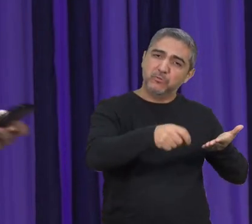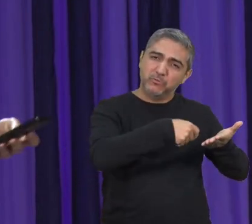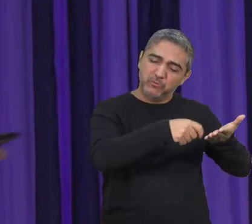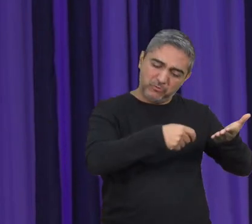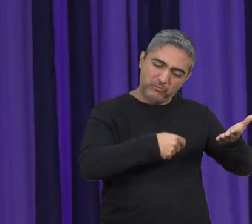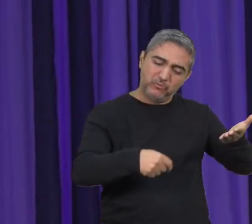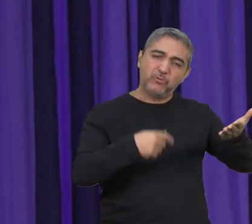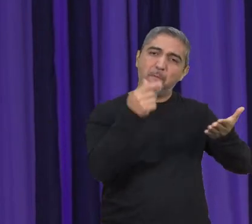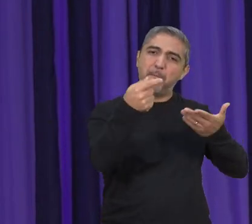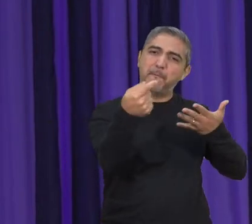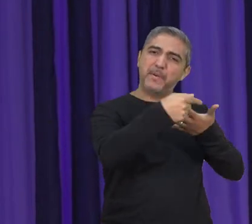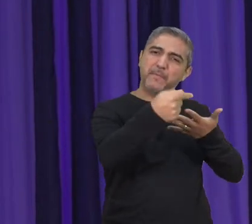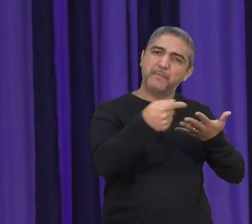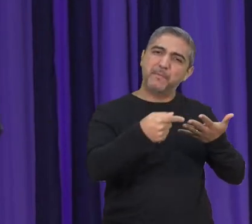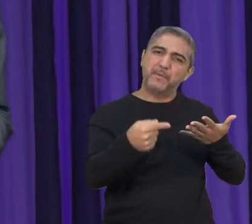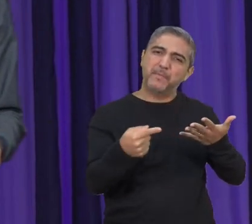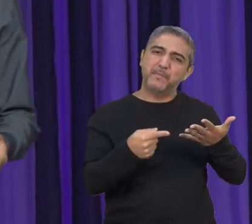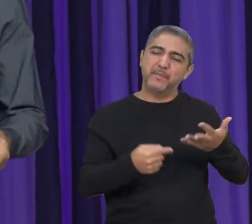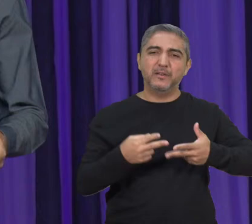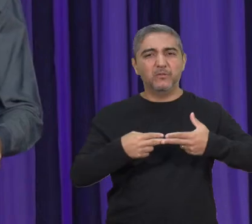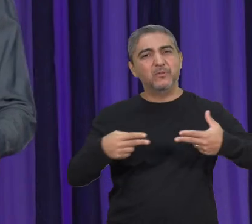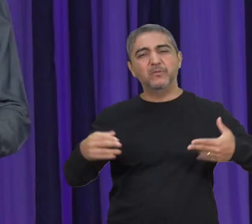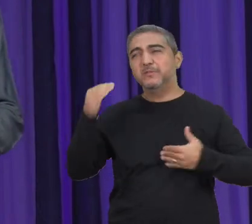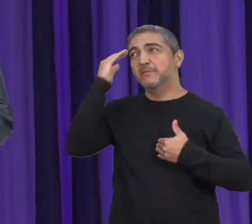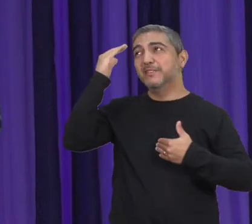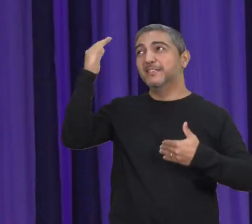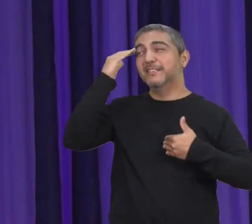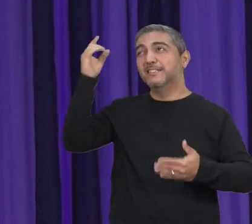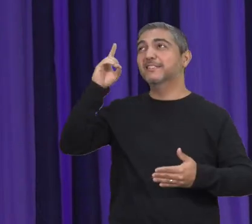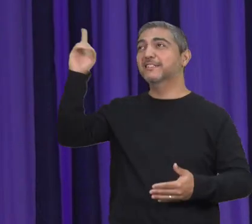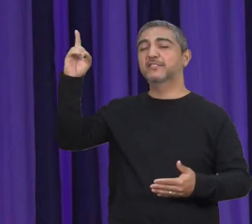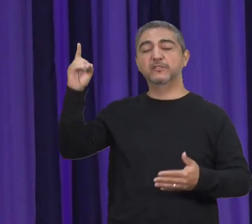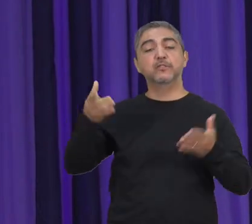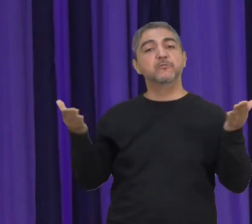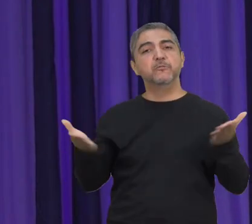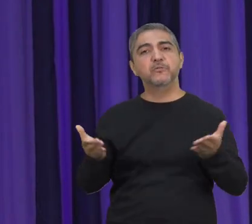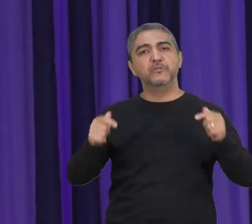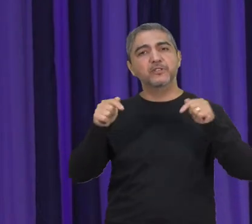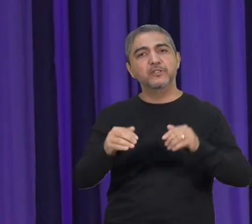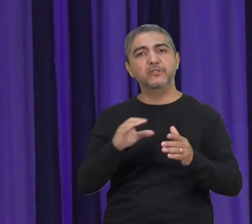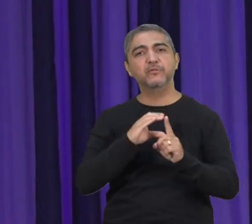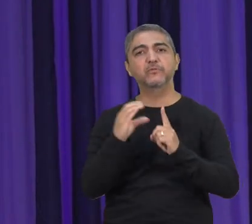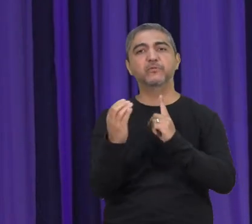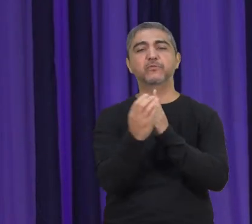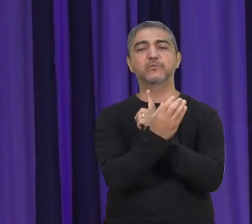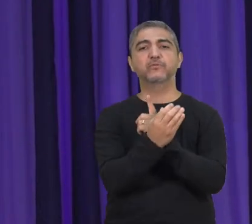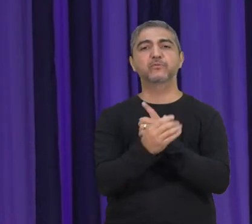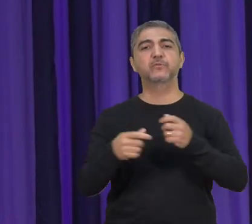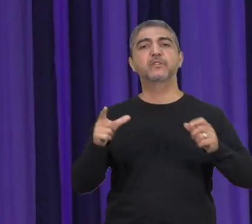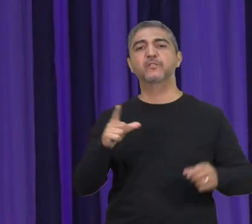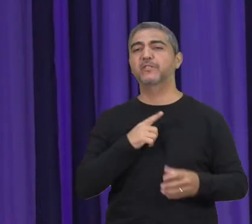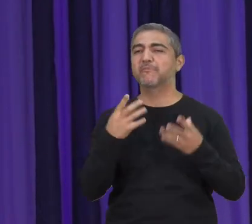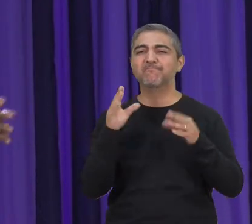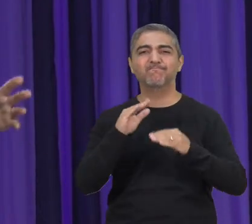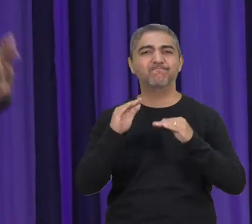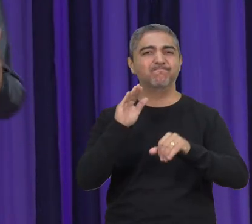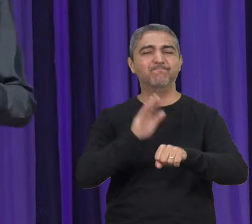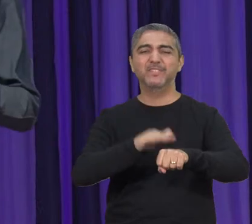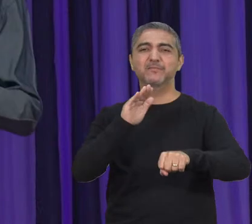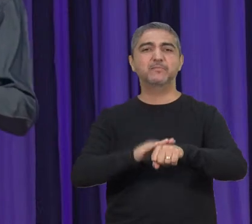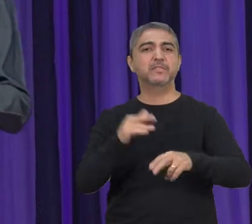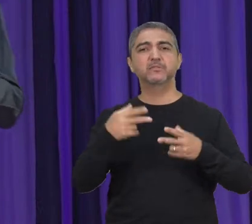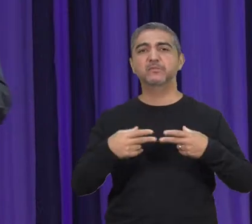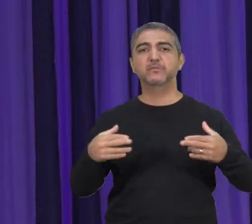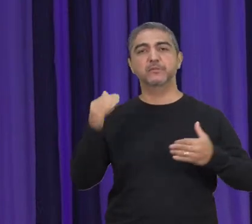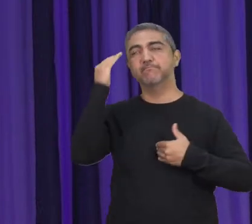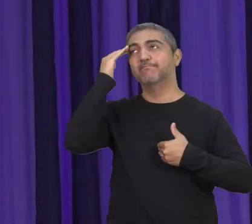igreja, participando desse culto, eu já posso anotar outras coisas. Eu agradeço muito a igreja. E eu quero destacar